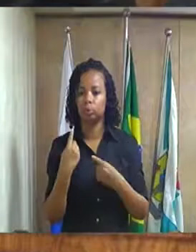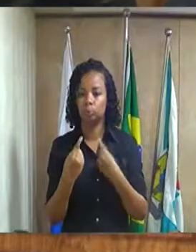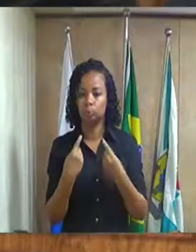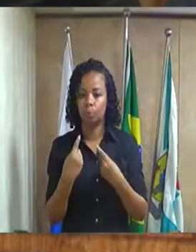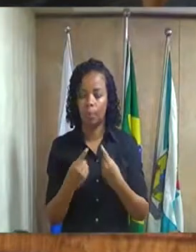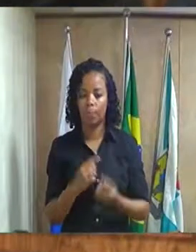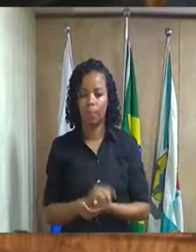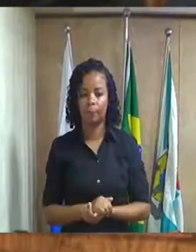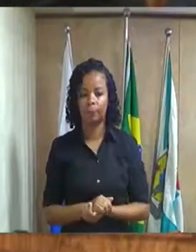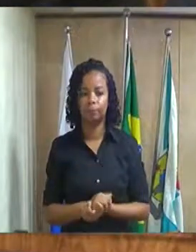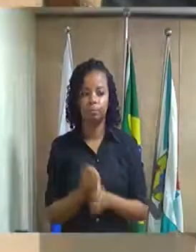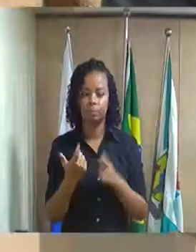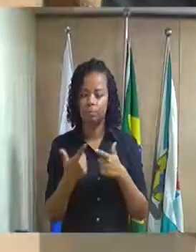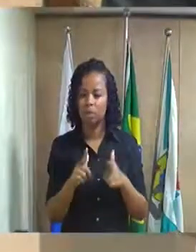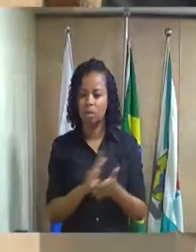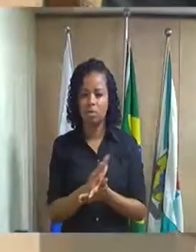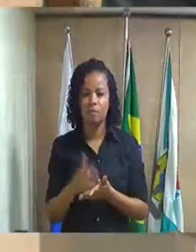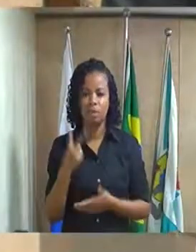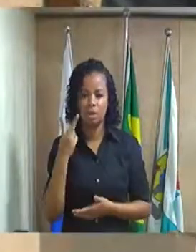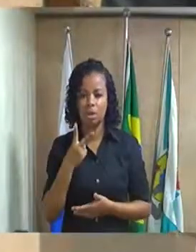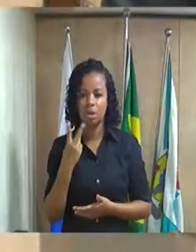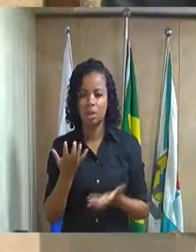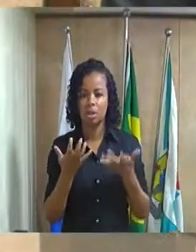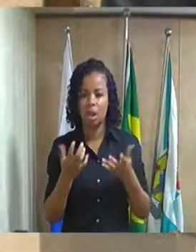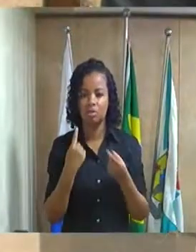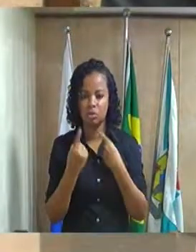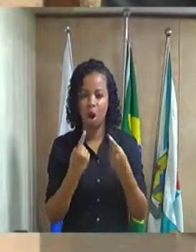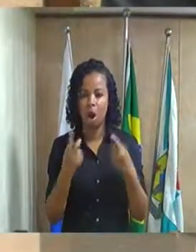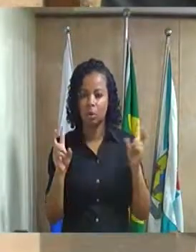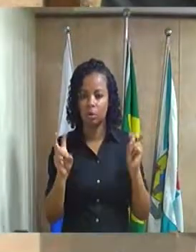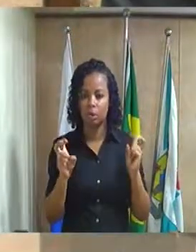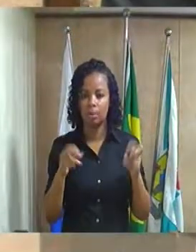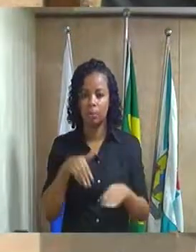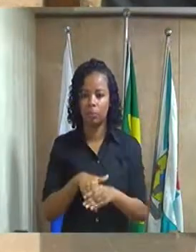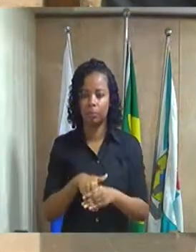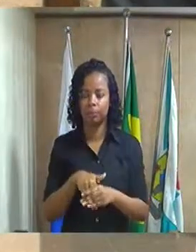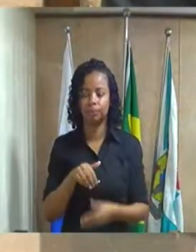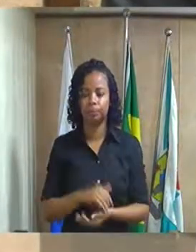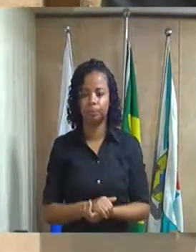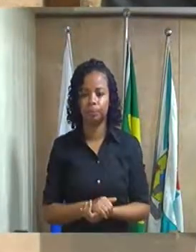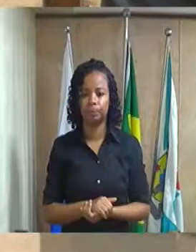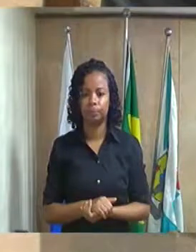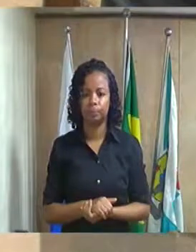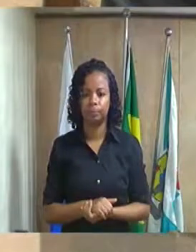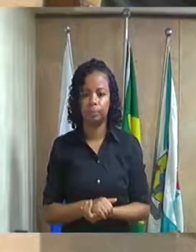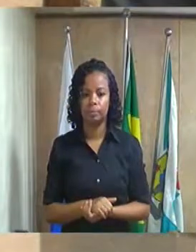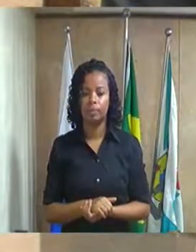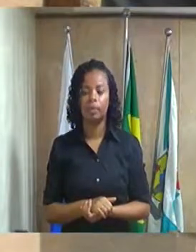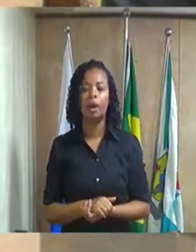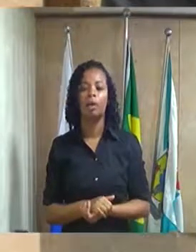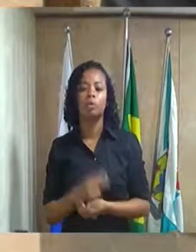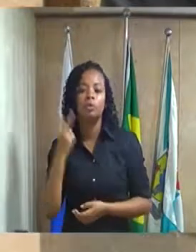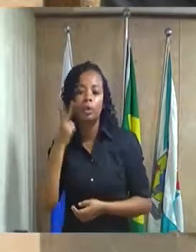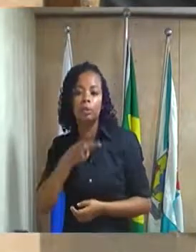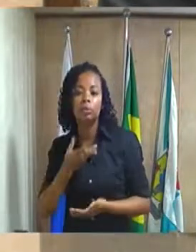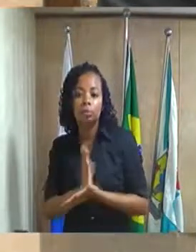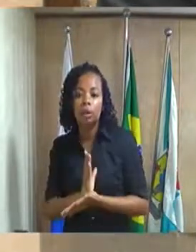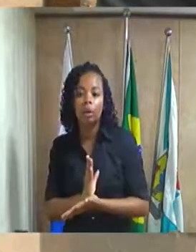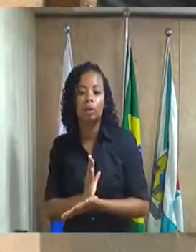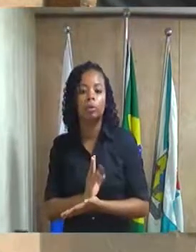não havendo quem queira discutir a matéria a matéria encontra-se em votação aqueles que aprovam